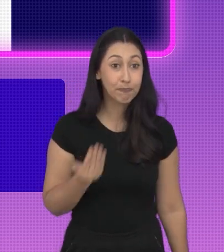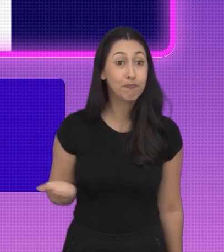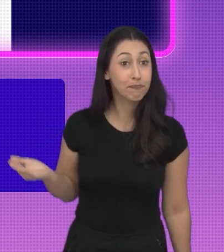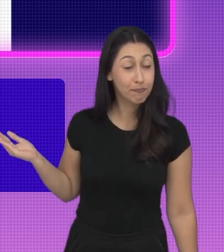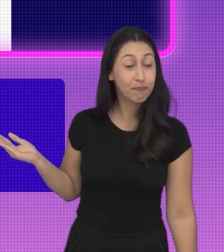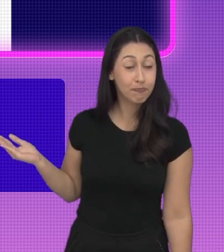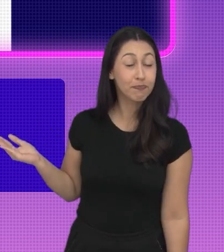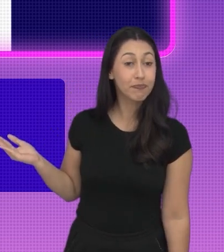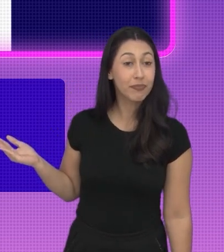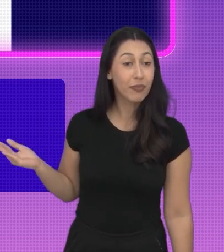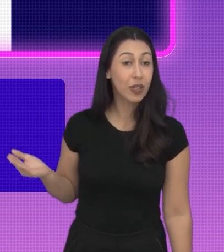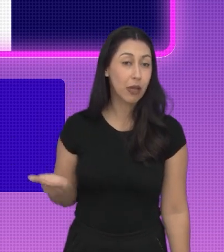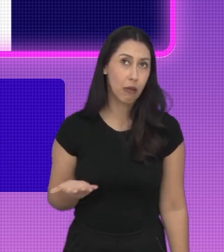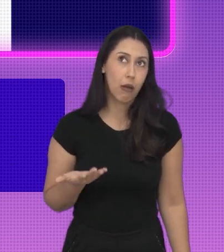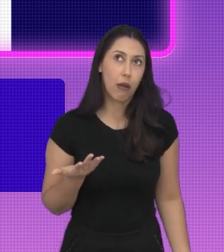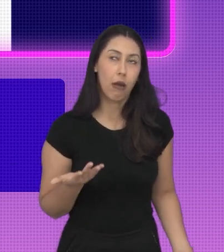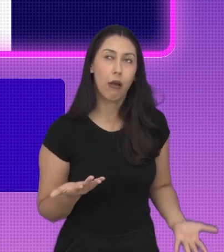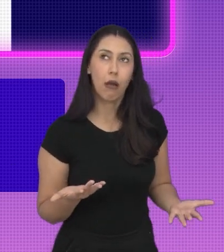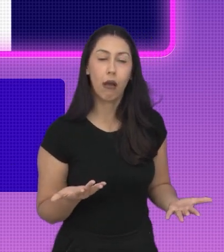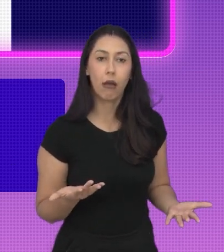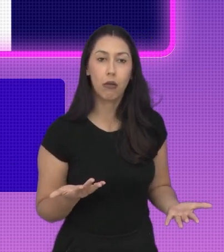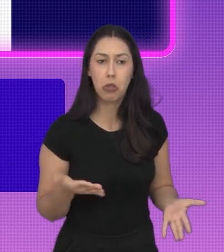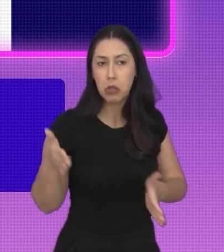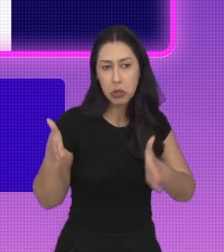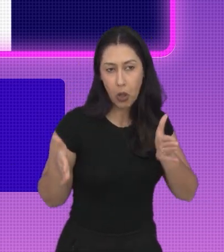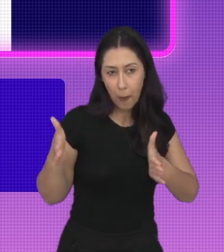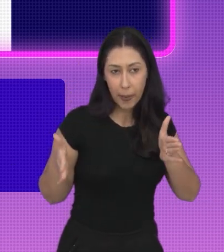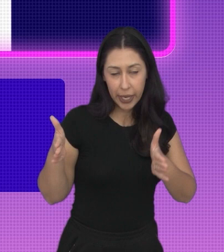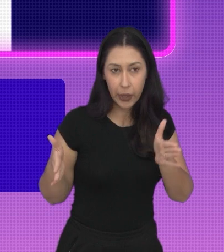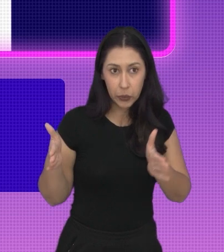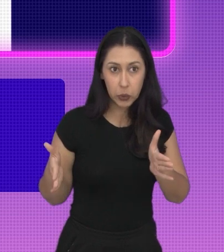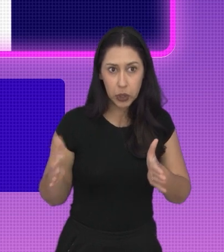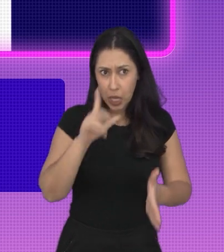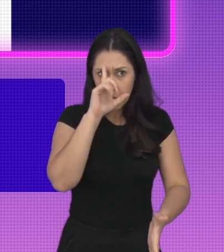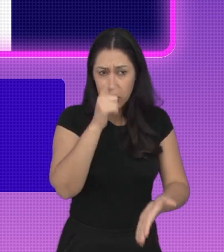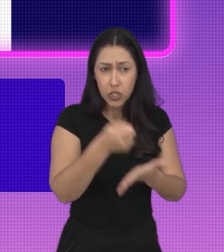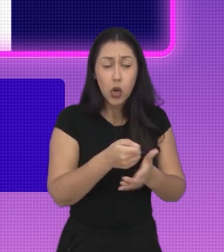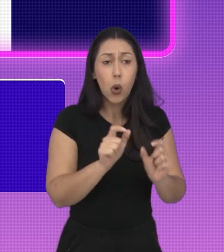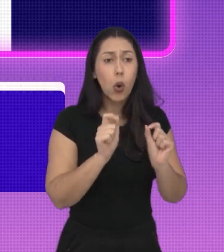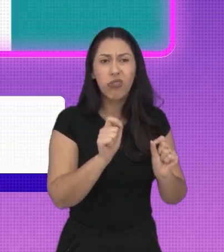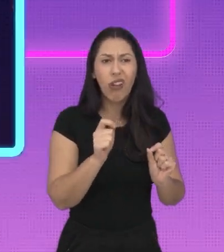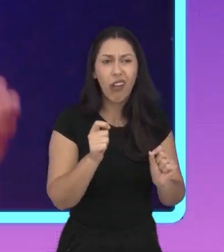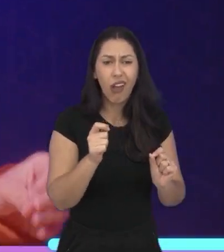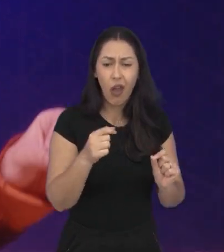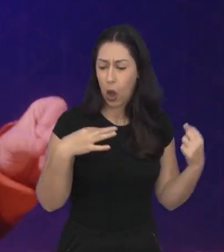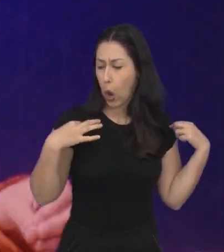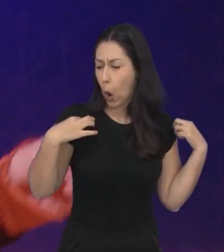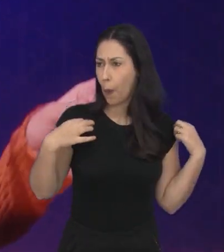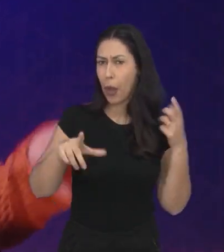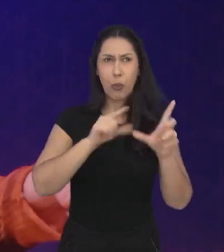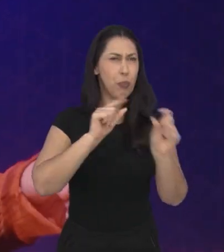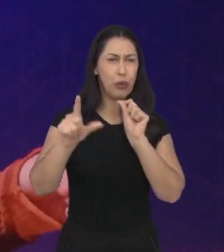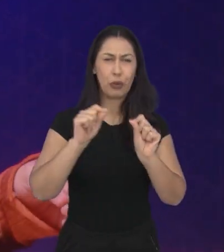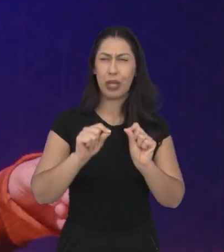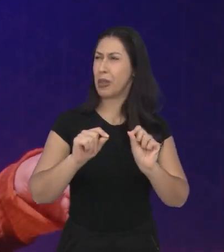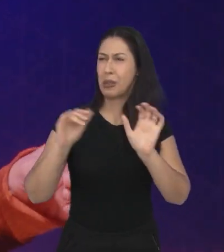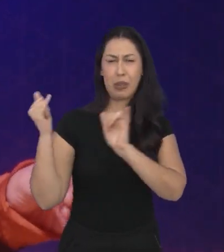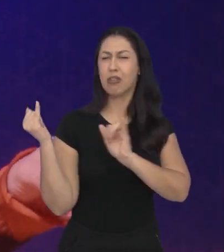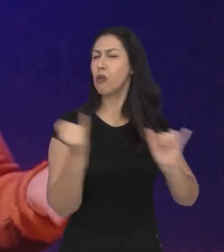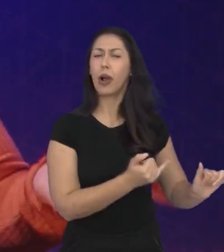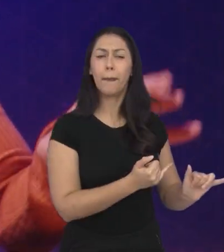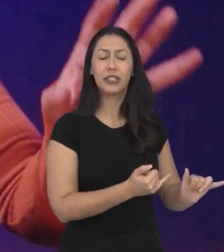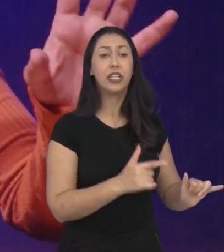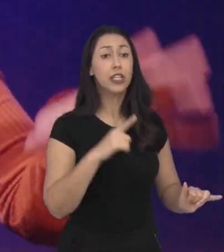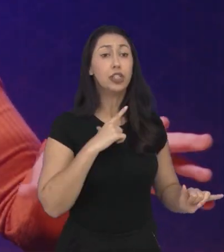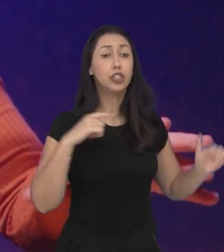Barack Obama, por exemplo, em uma determinada época da vida dele, ele decidiu que ele não ia mais escolher o que vestir. Ele